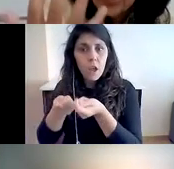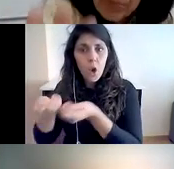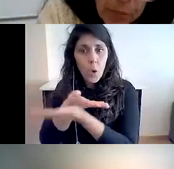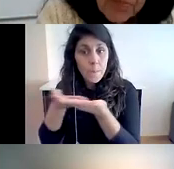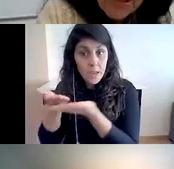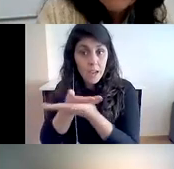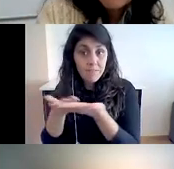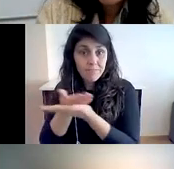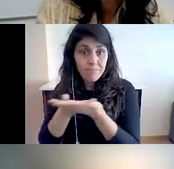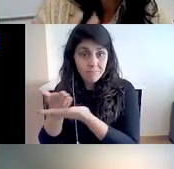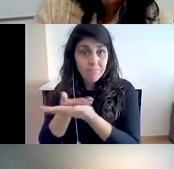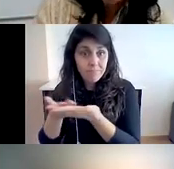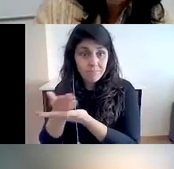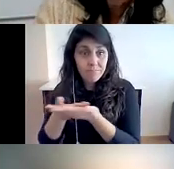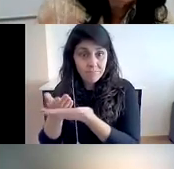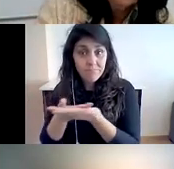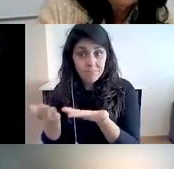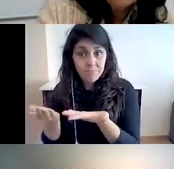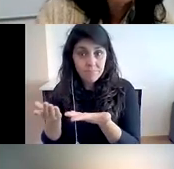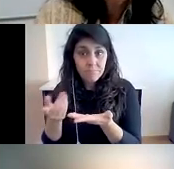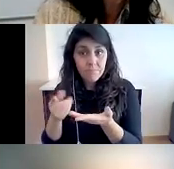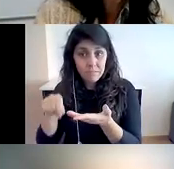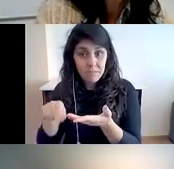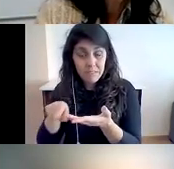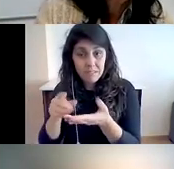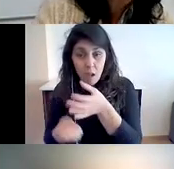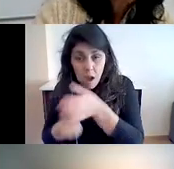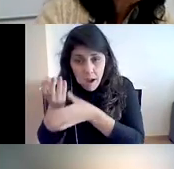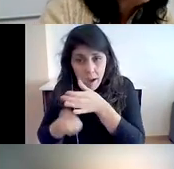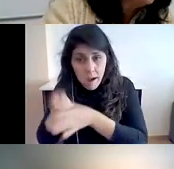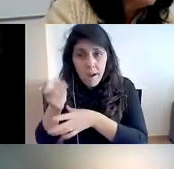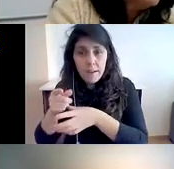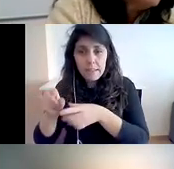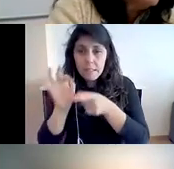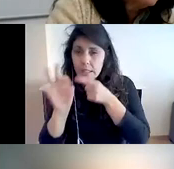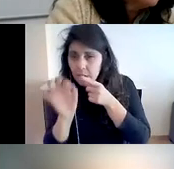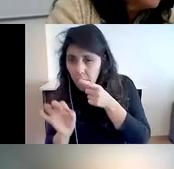debate, problematizar e também, digamos,